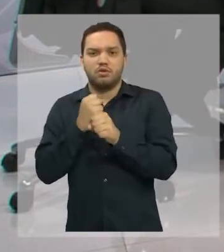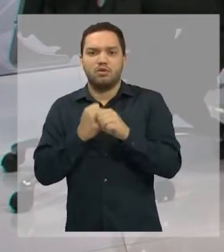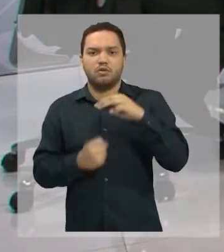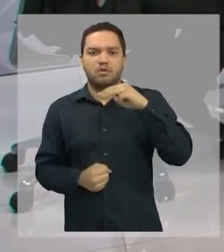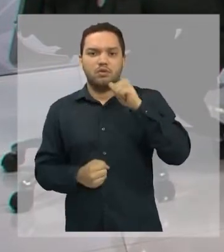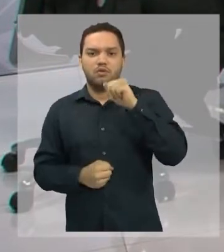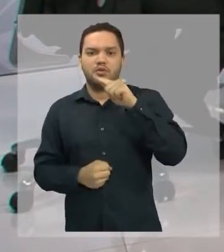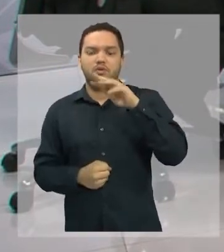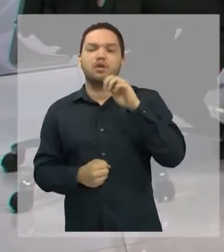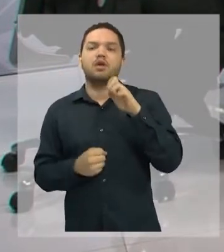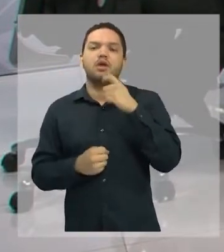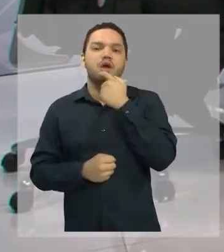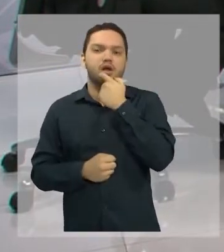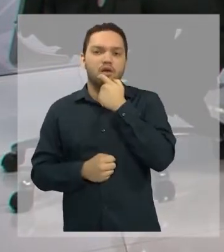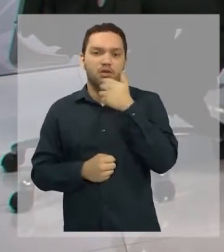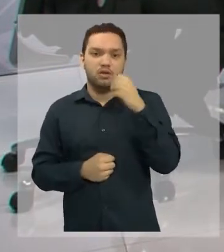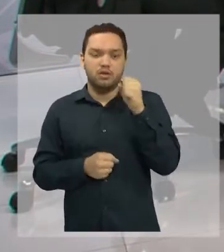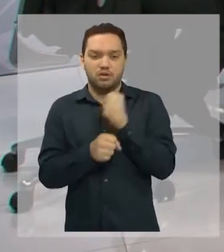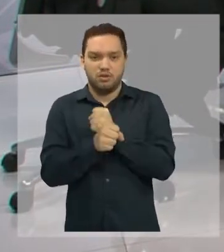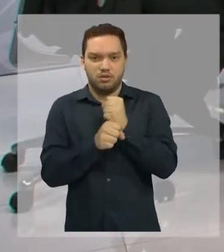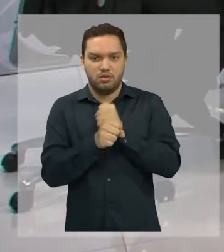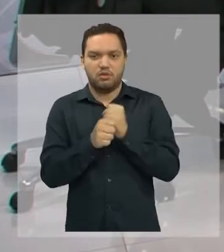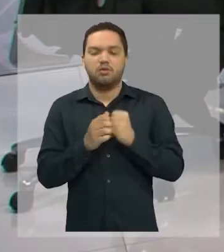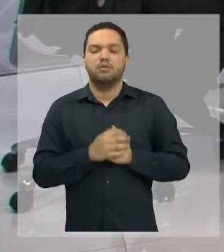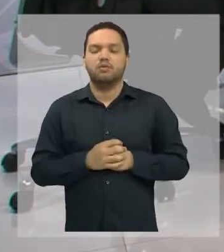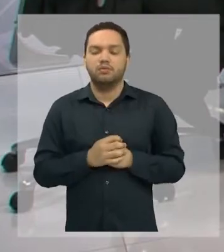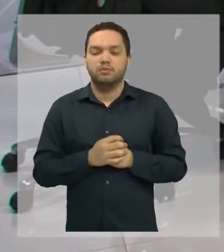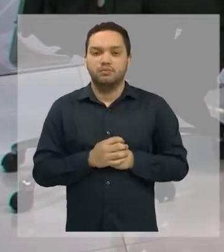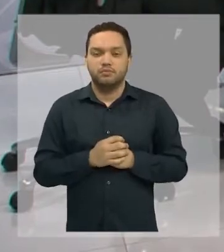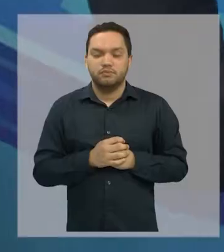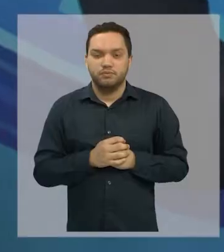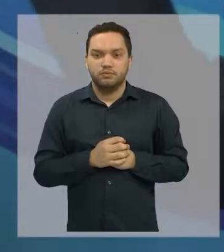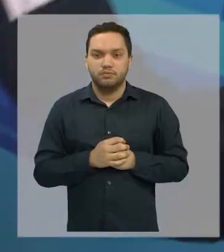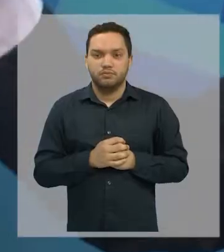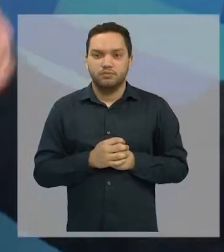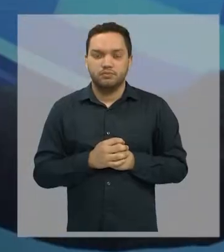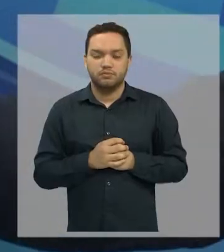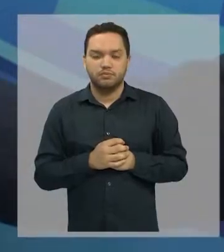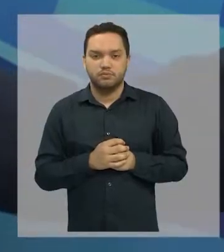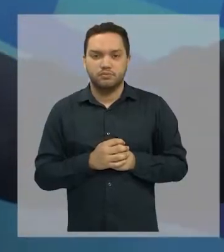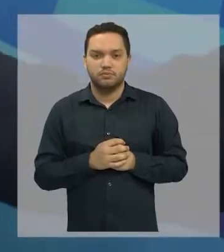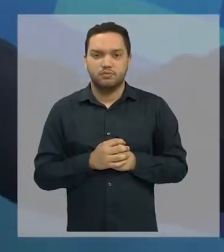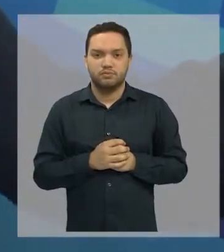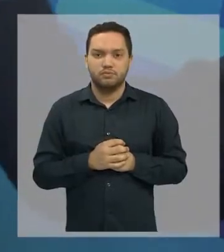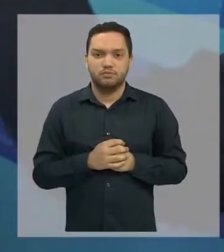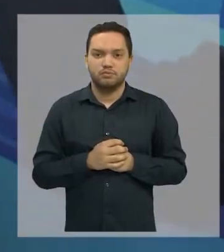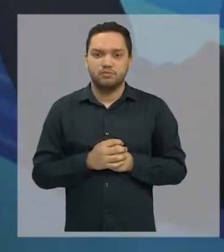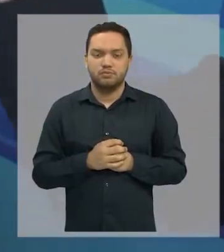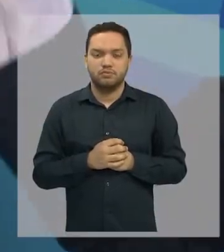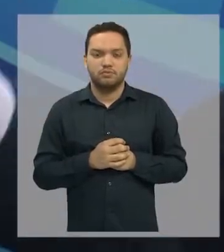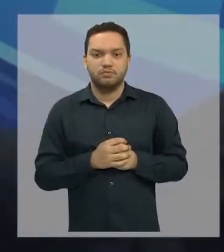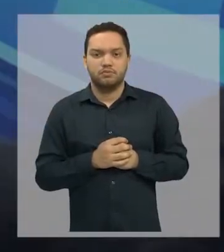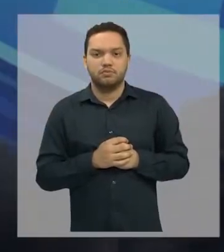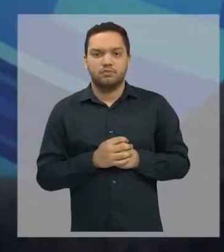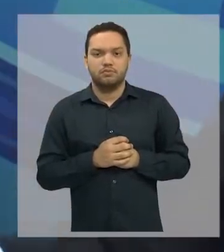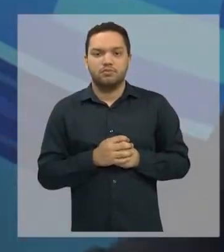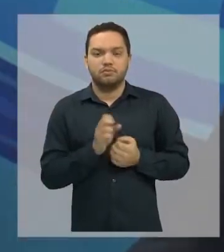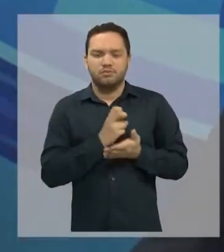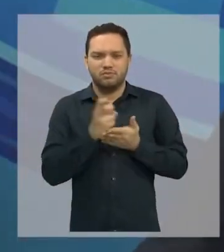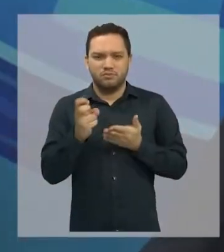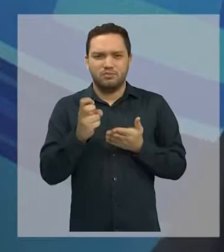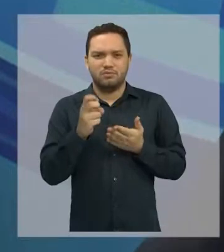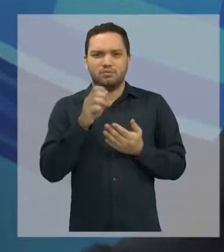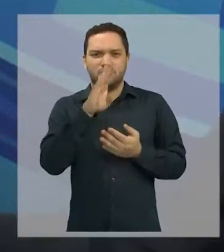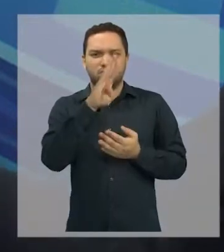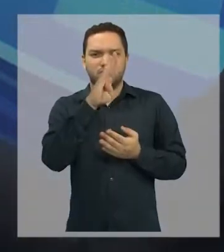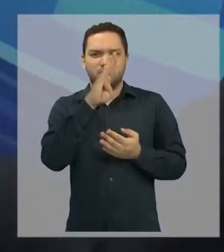tempo Margaret Thatcher passou na Inglaterra? 10 anos. Quanto tempo o trabalhista que sucedeu a Margaret